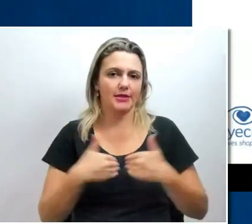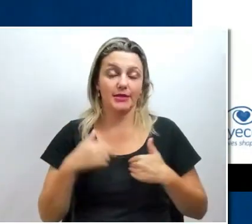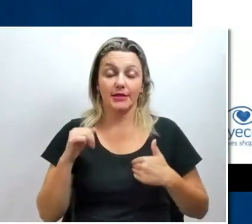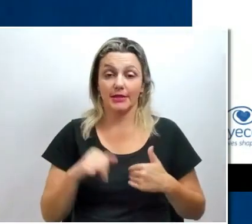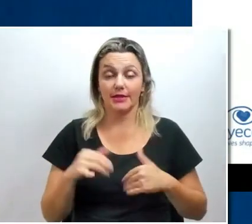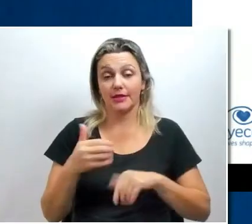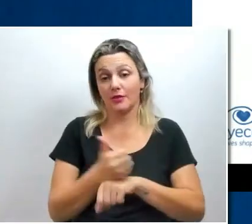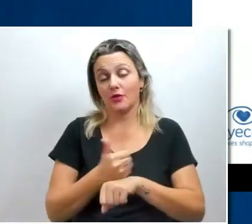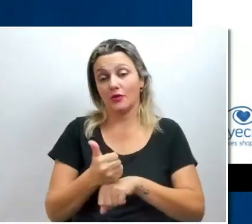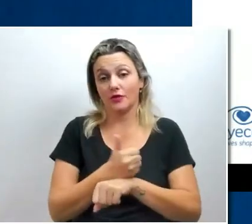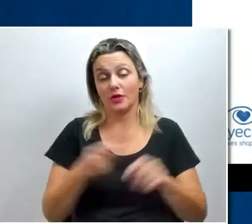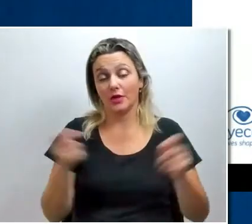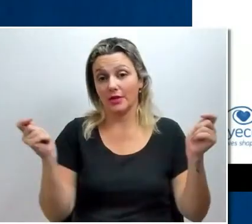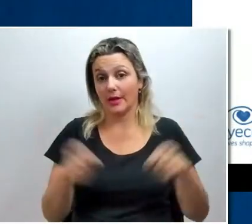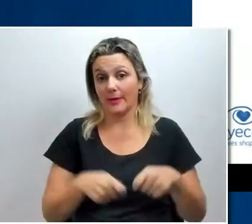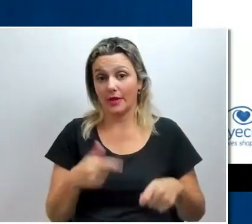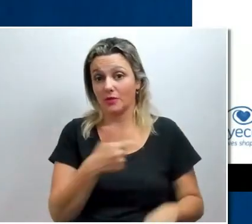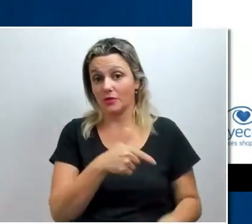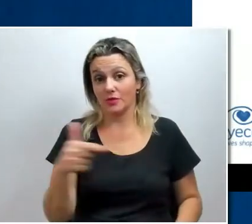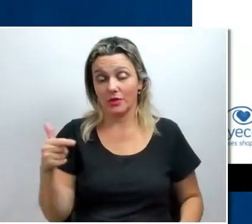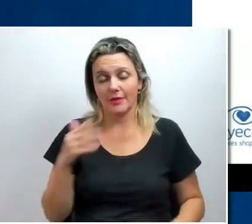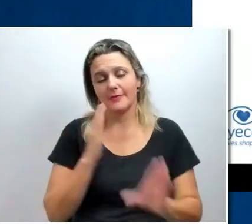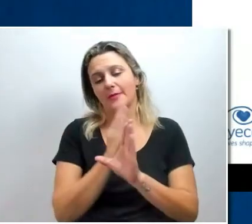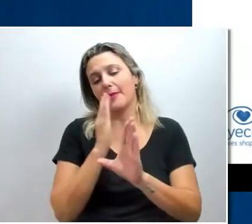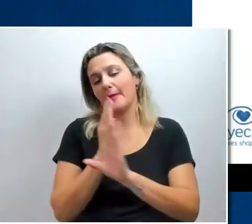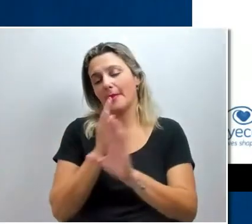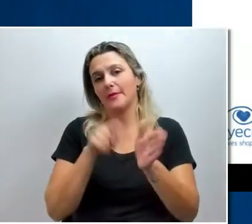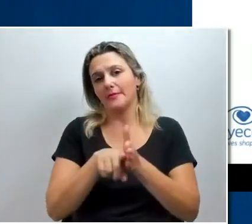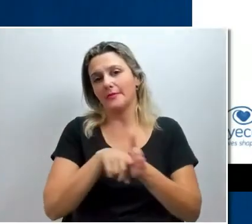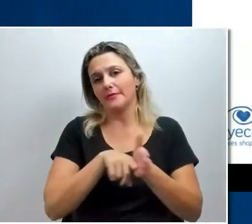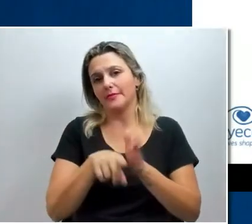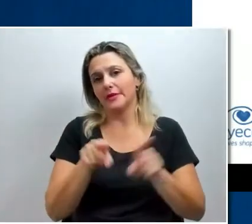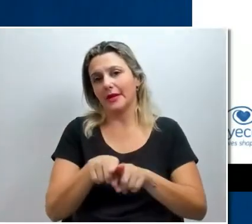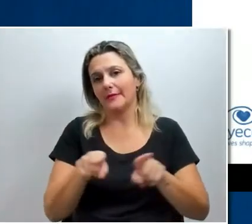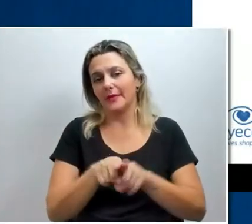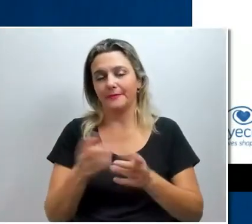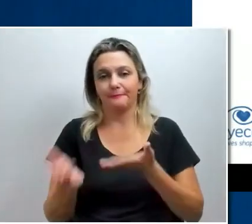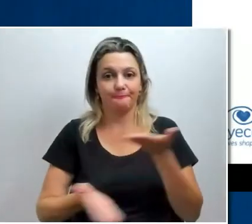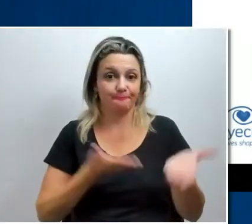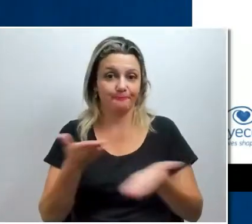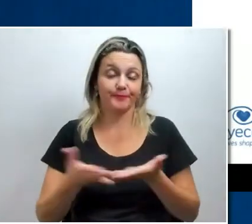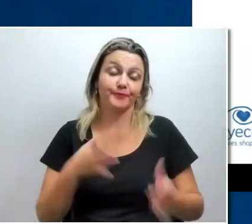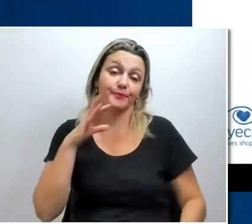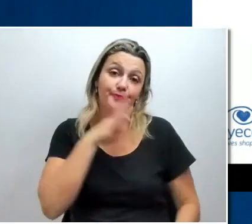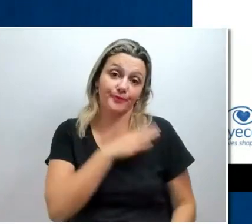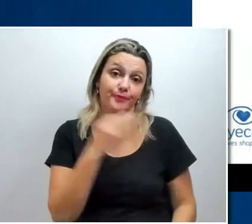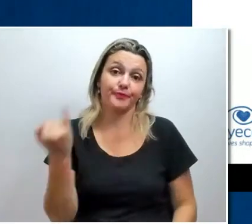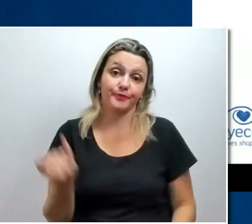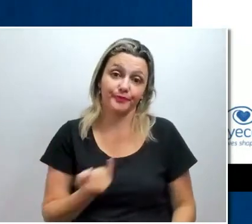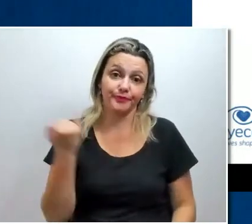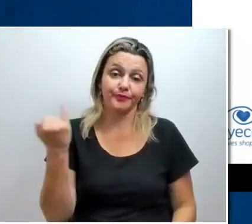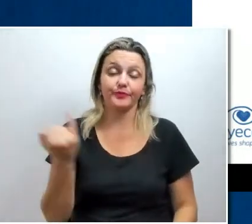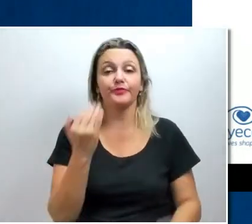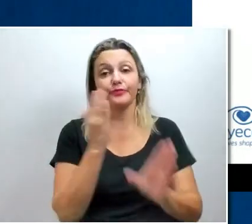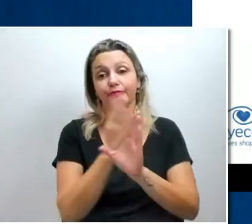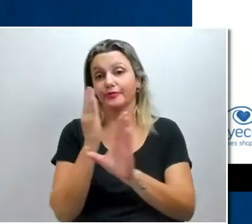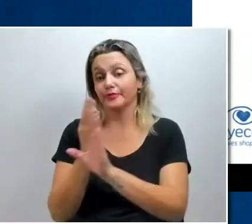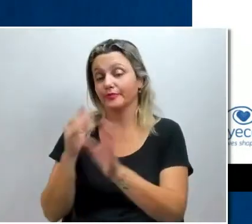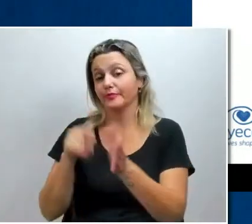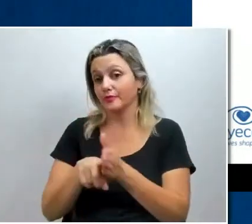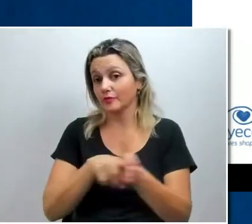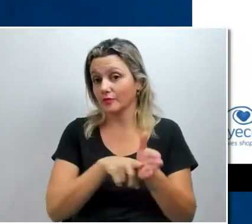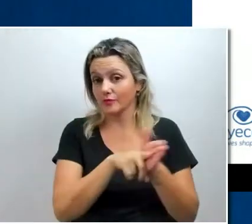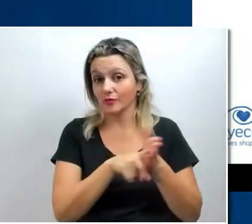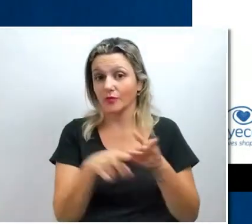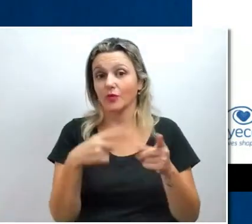e capacitados para o diagnóstico e para o tratamento. Agora, claro que é importante nós diagnosticarmos, porque nós precisamos colocar